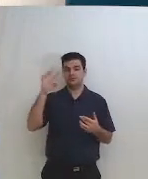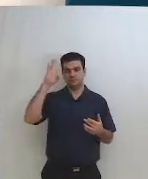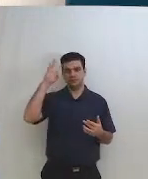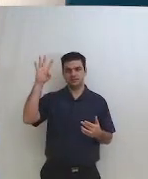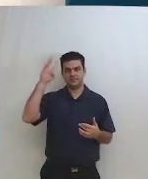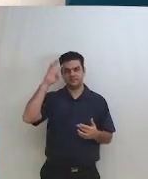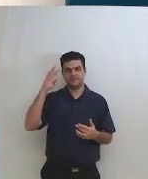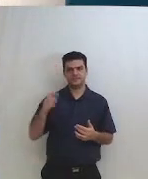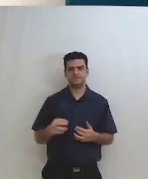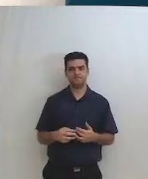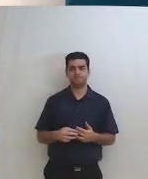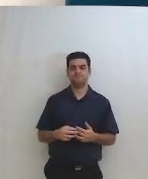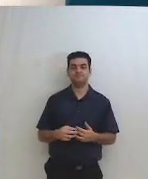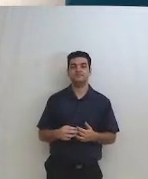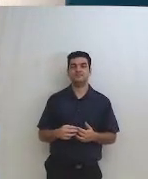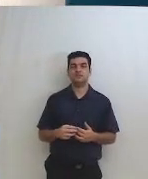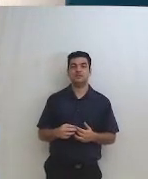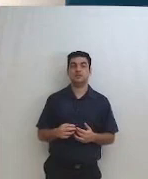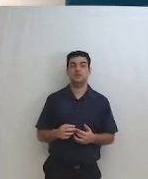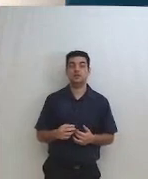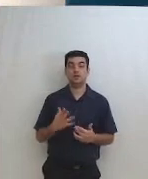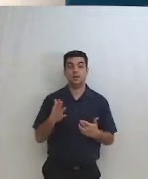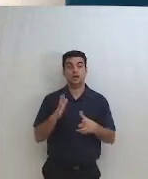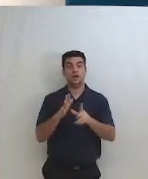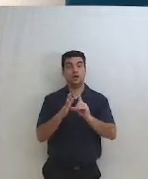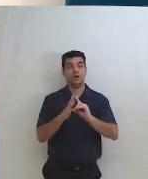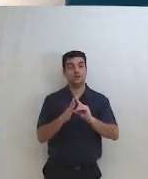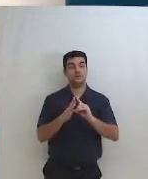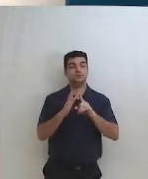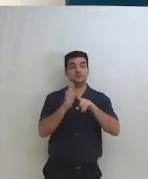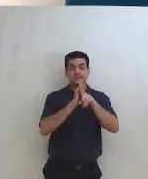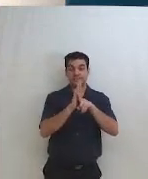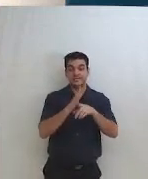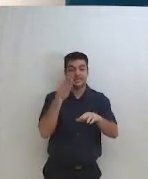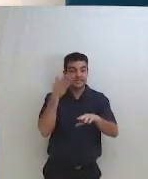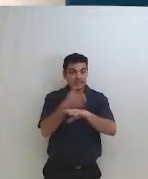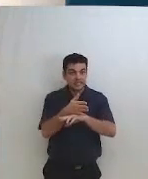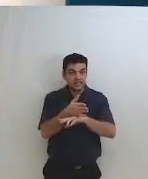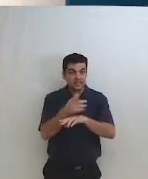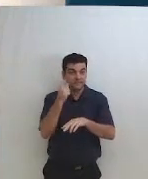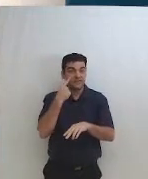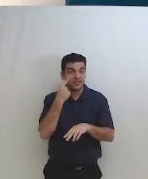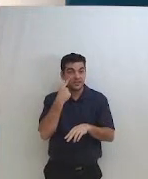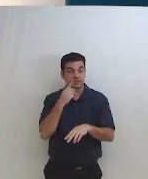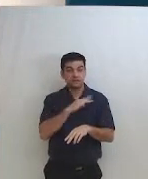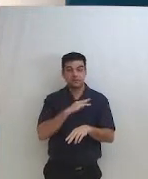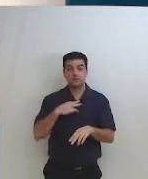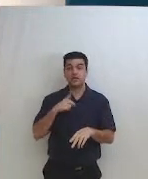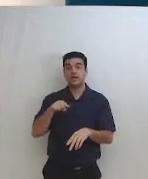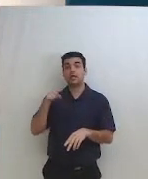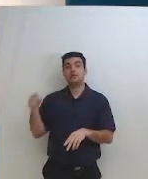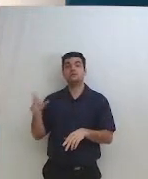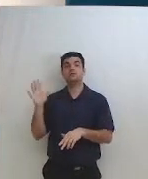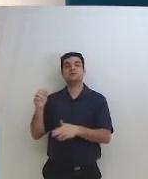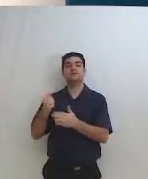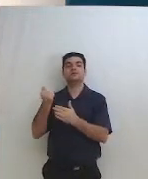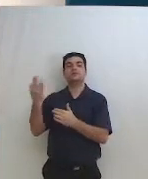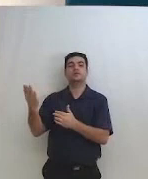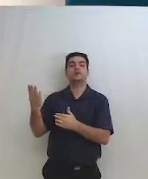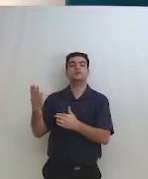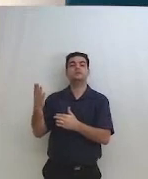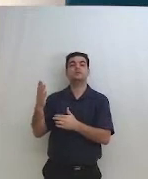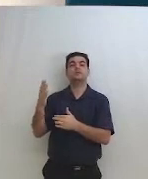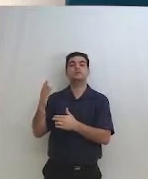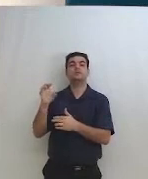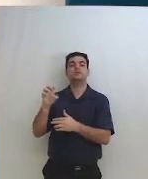que antes de a perícia oficial acessar o conteúdo periciado, o material foi entregue a um estúdio localizado na